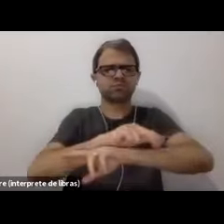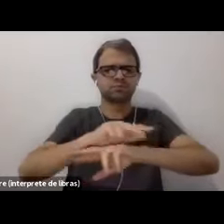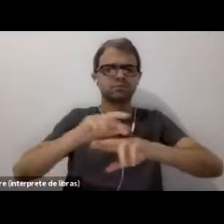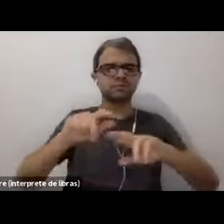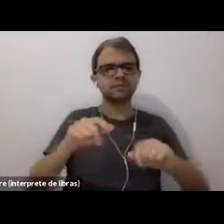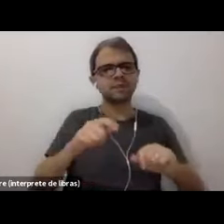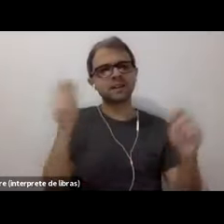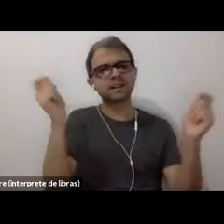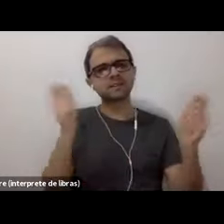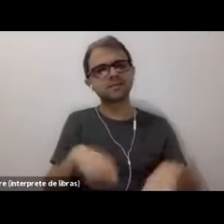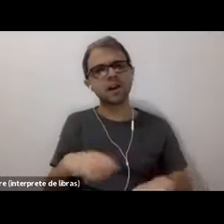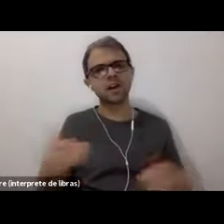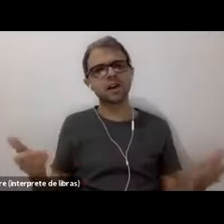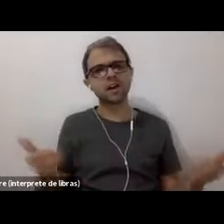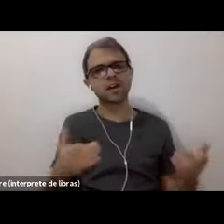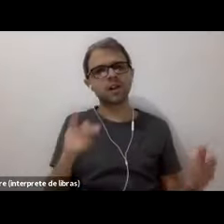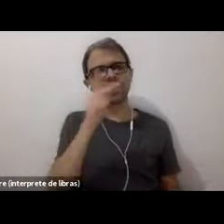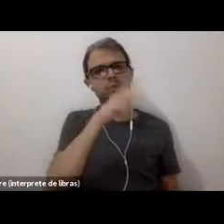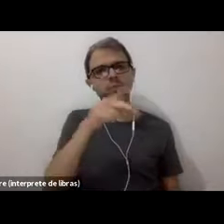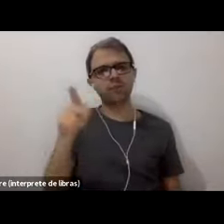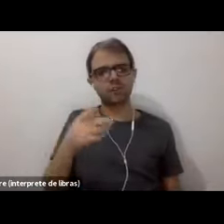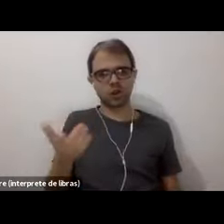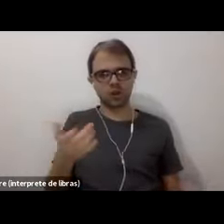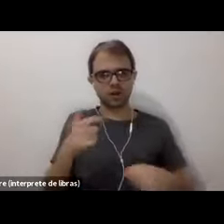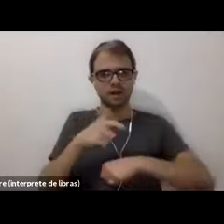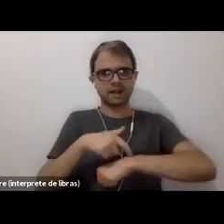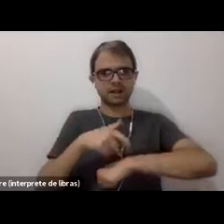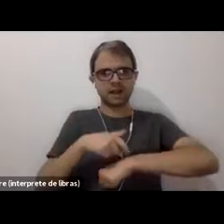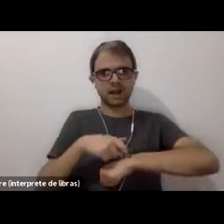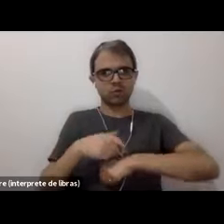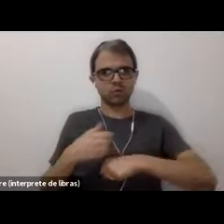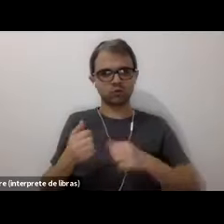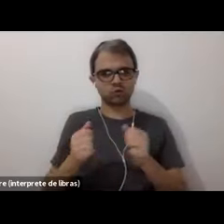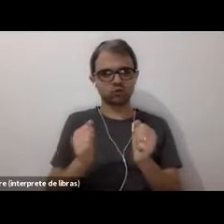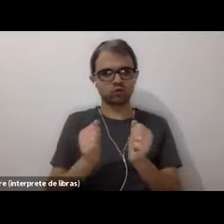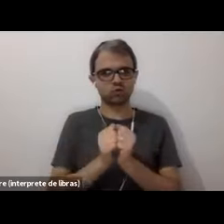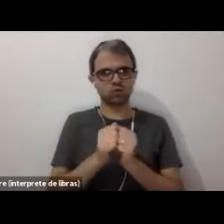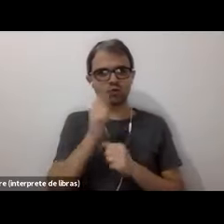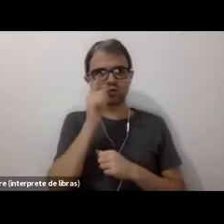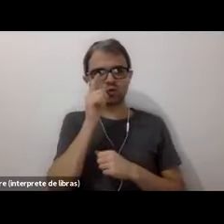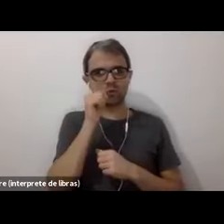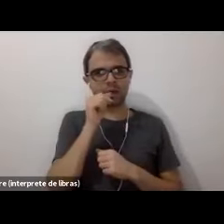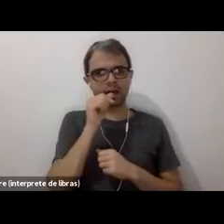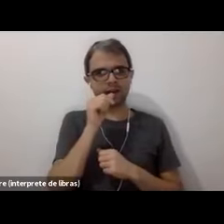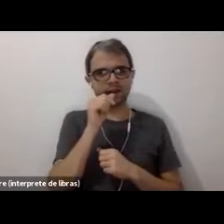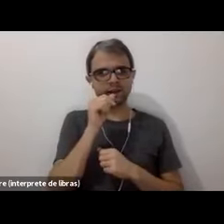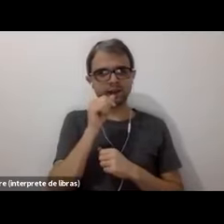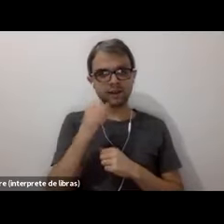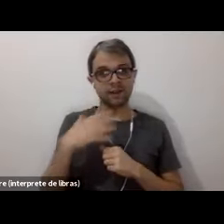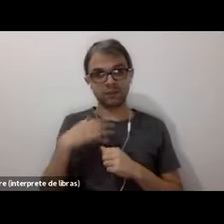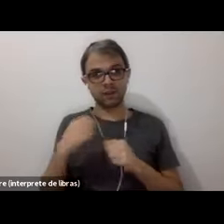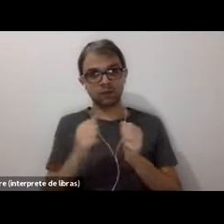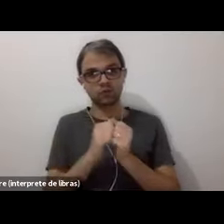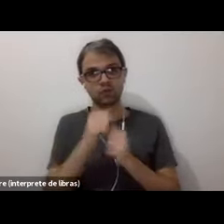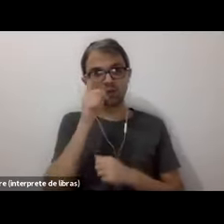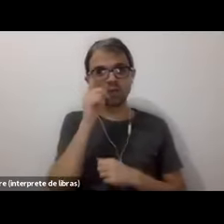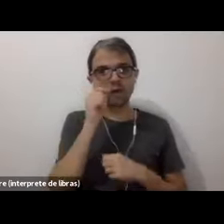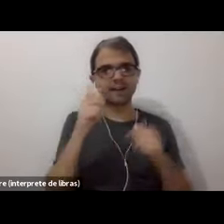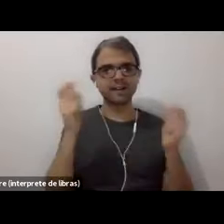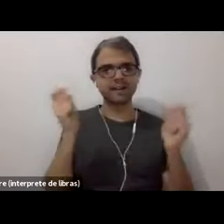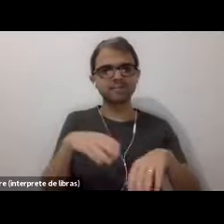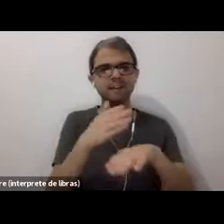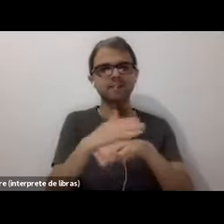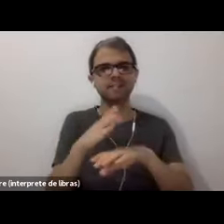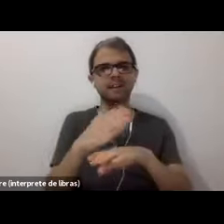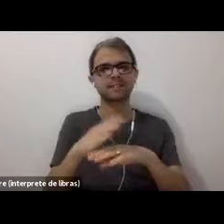pais terem nesse momento ocioso, né, com os filhos, quando não estivessem em aulas conosco. Além disso, a gente também se